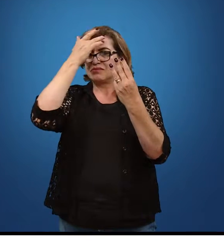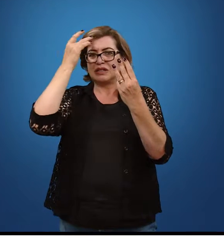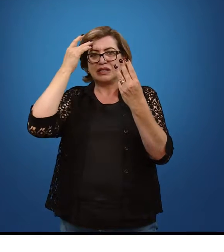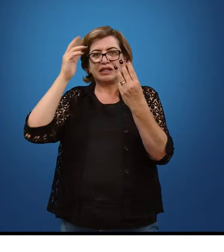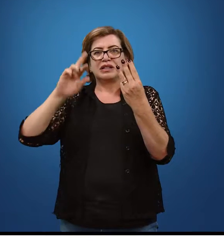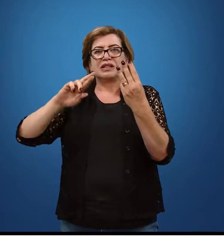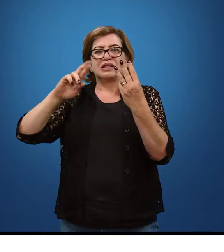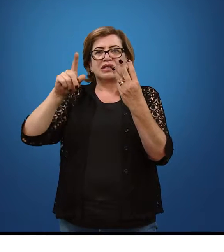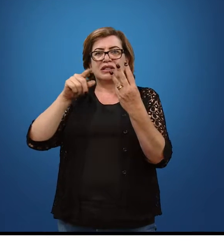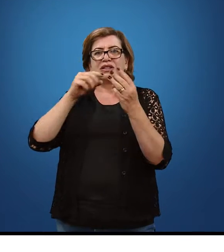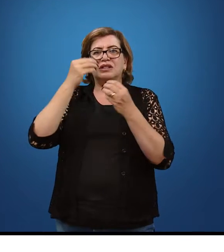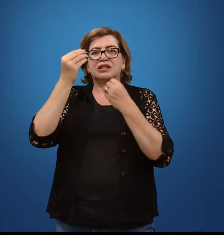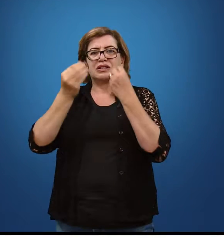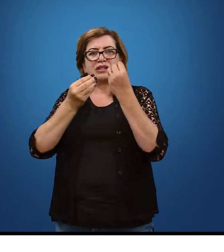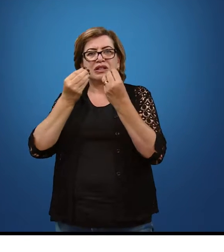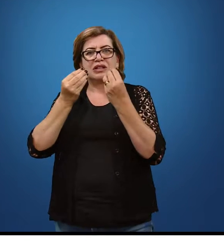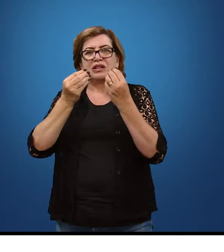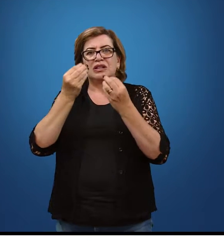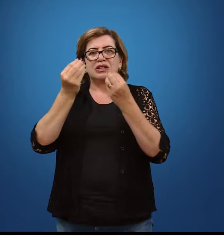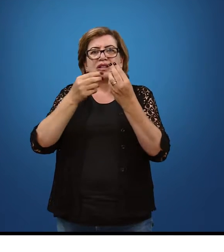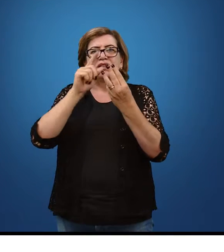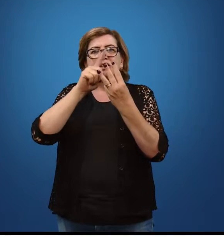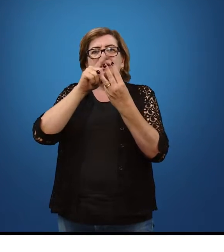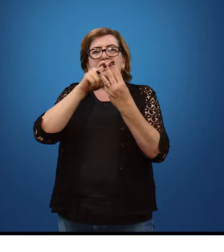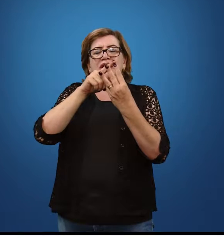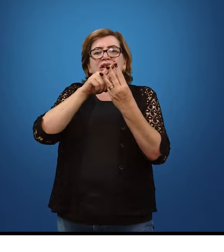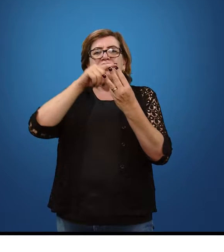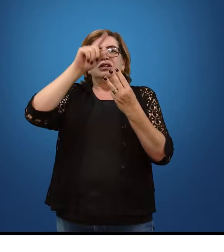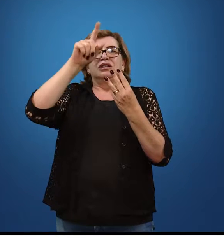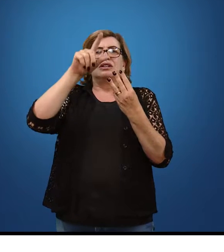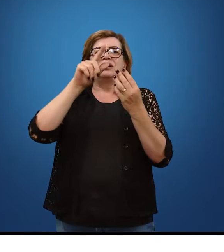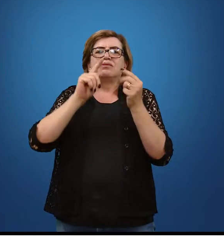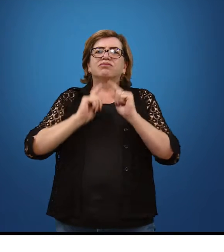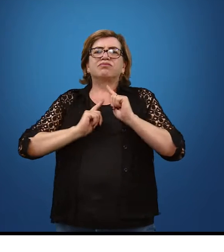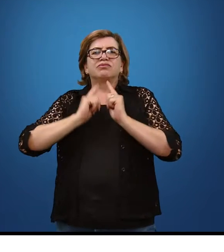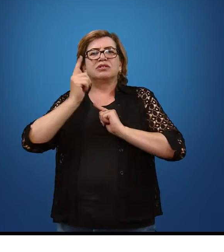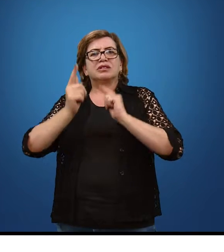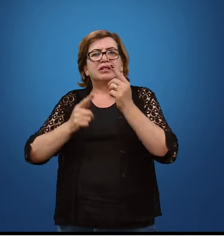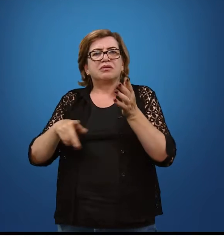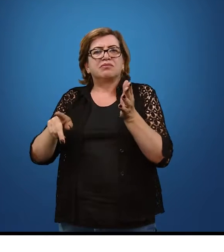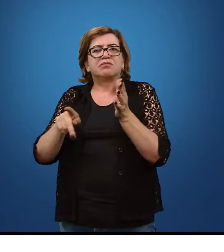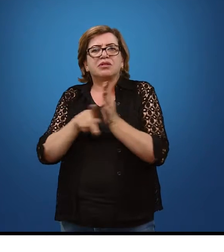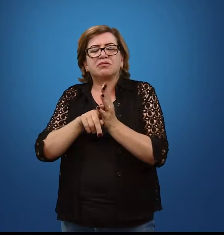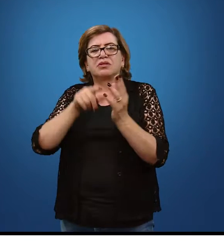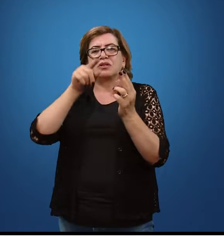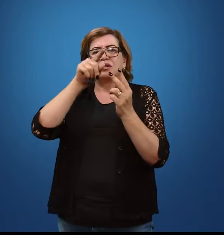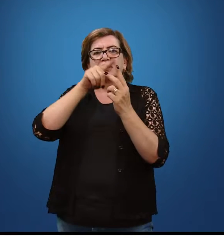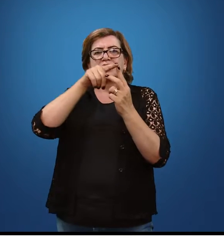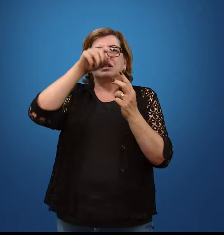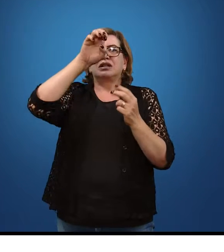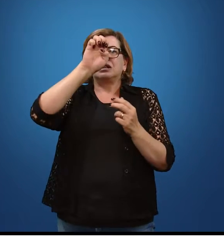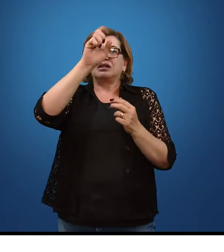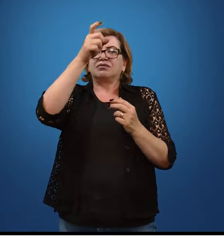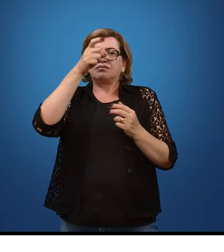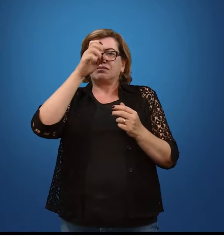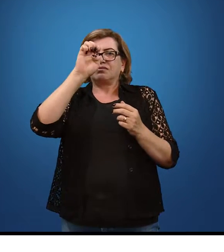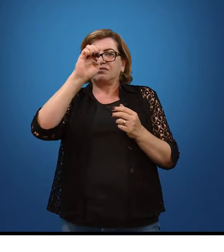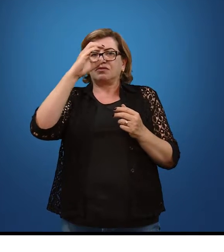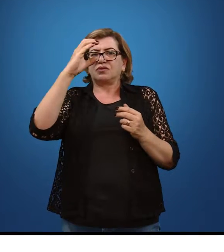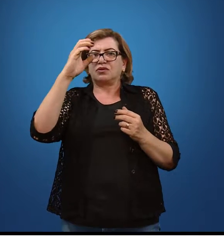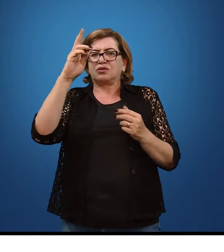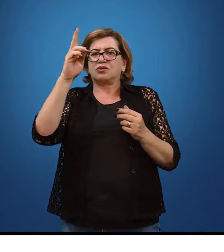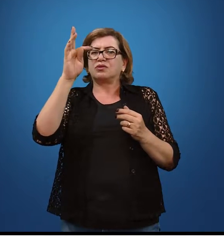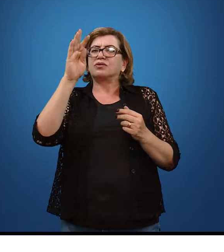é a forma unitária do Estado, ou seja, isso é gerenciado pelo Poder Executivo, pelo Poder Judiciário e pelo